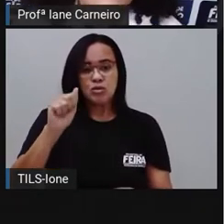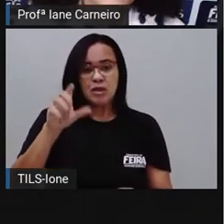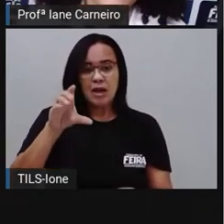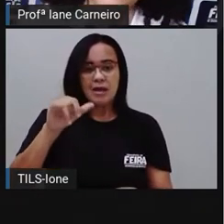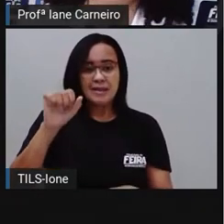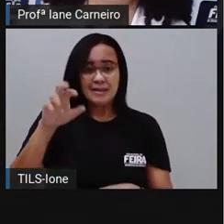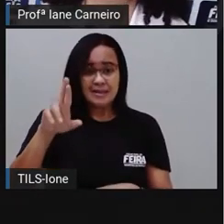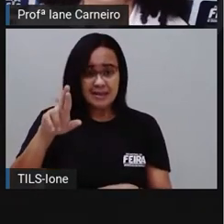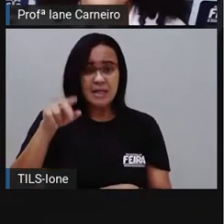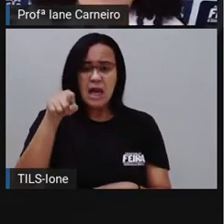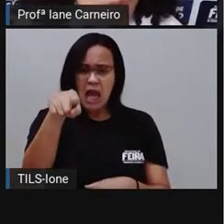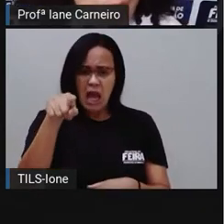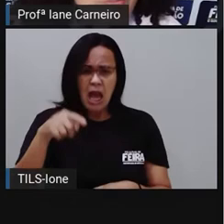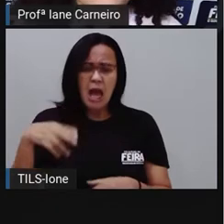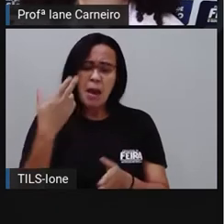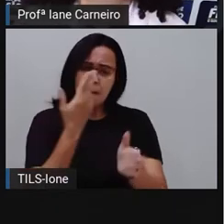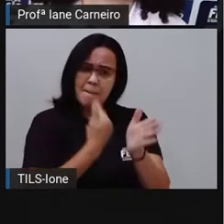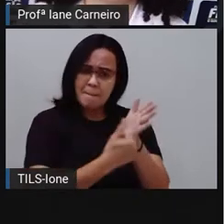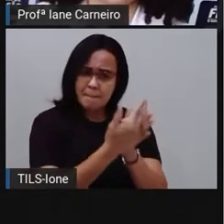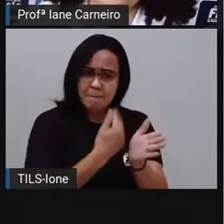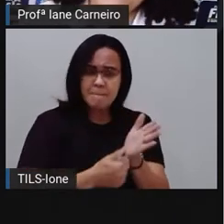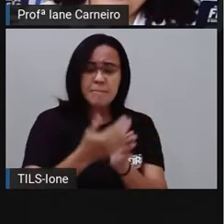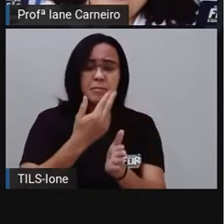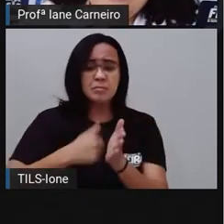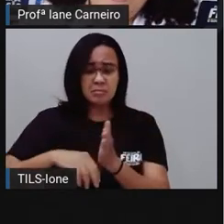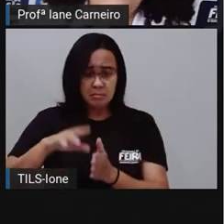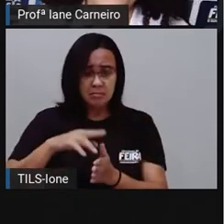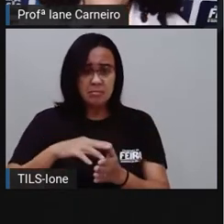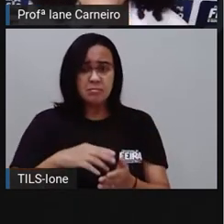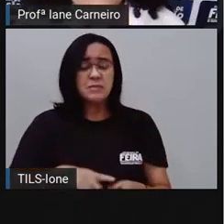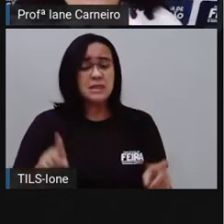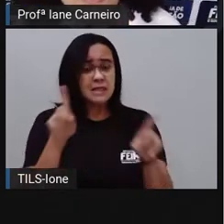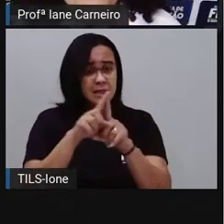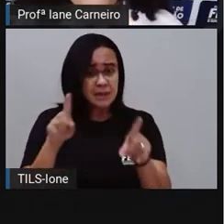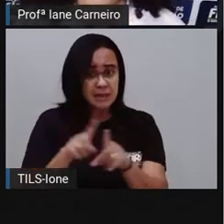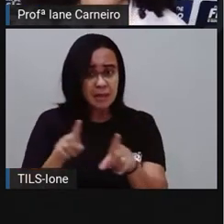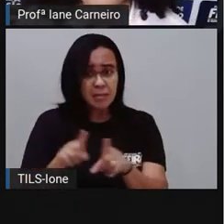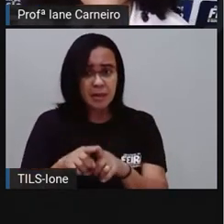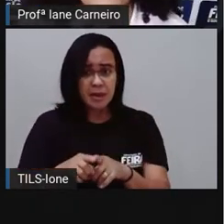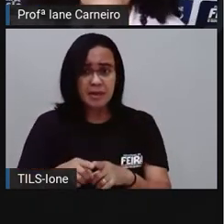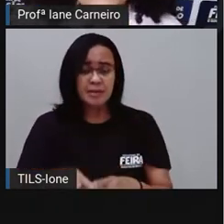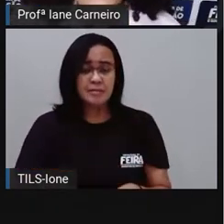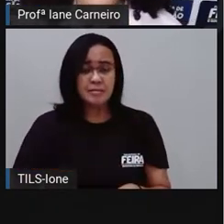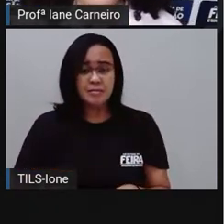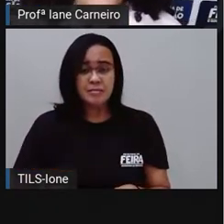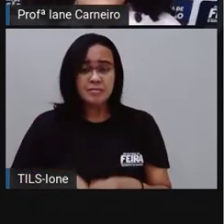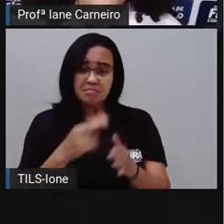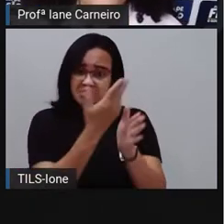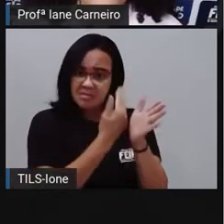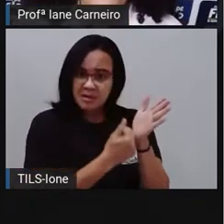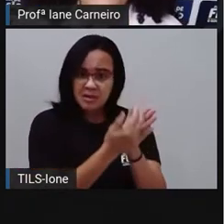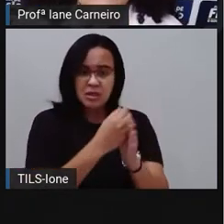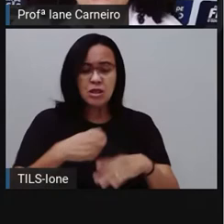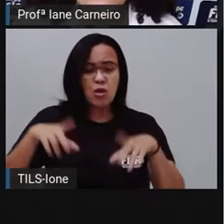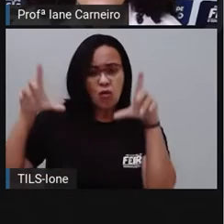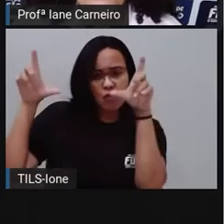escultor, desenhista, fotógrafo, programador visual. Inclusive, foi ele que fez